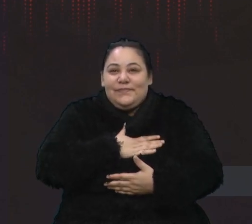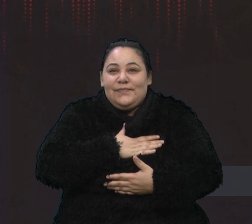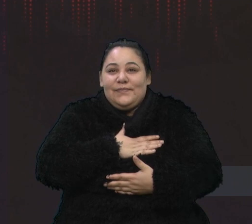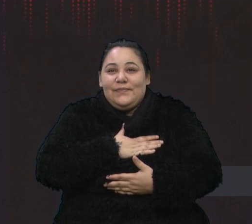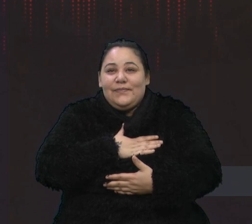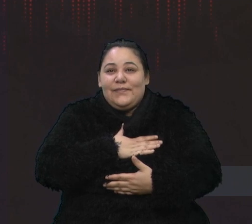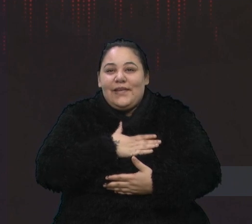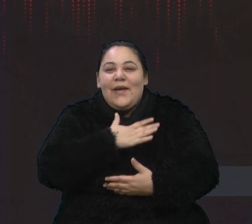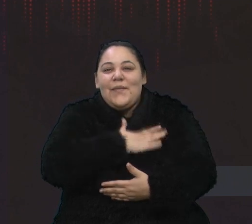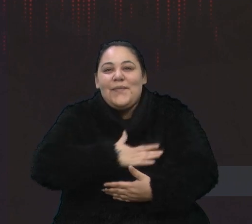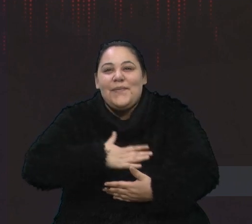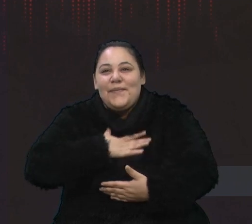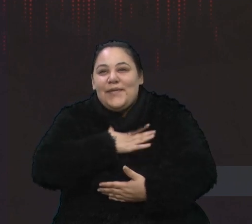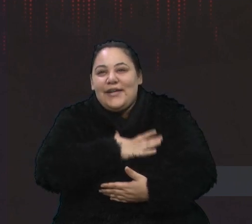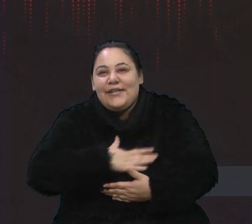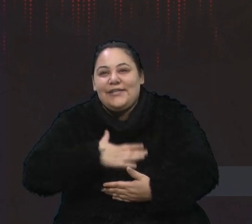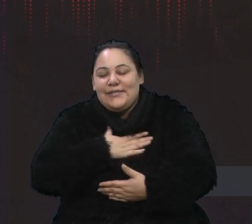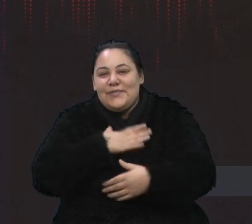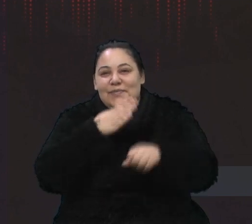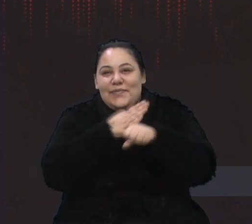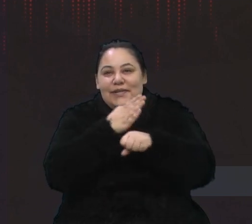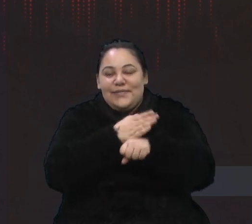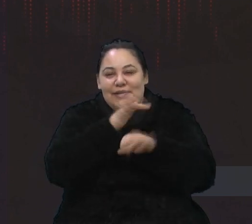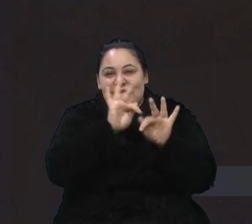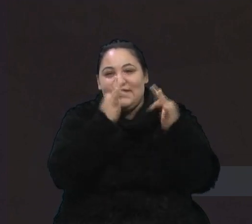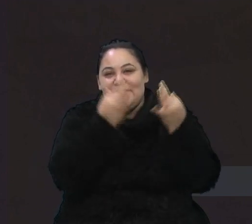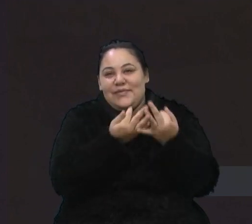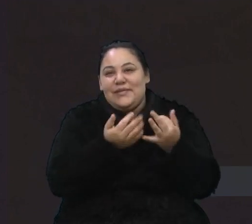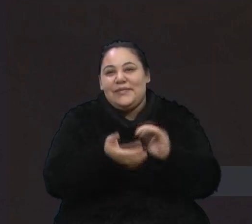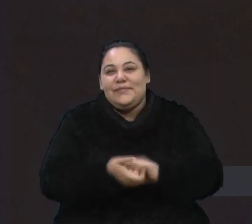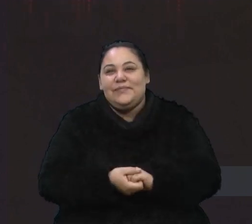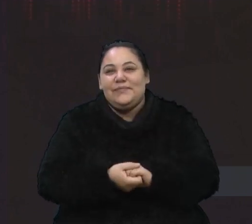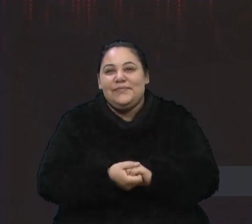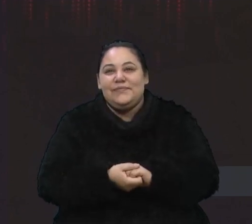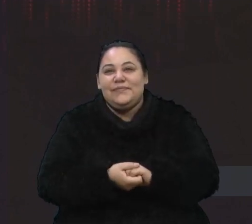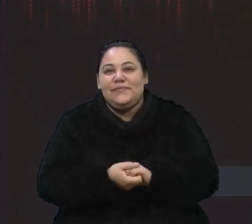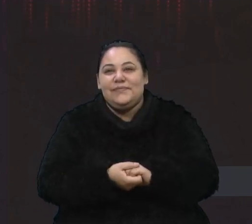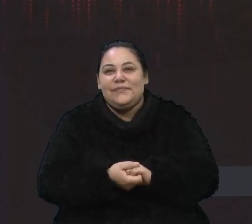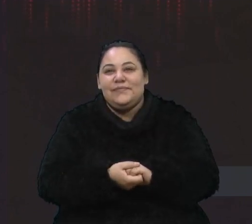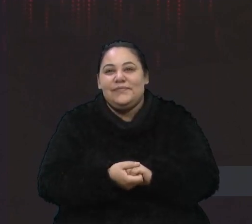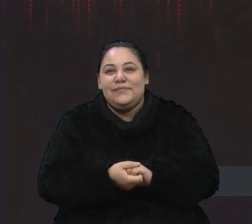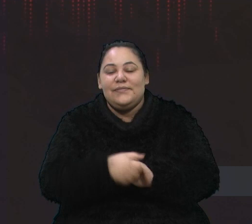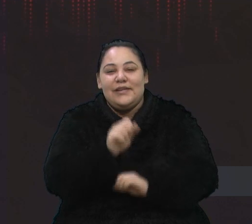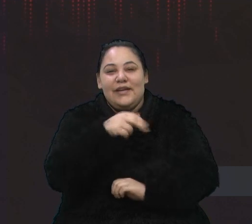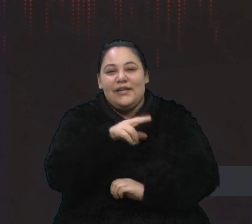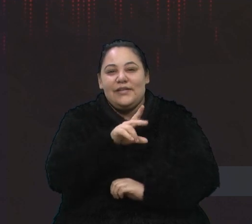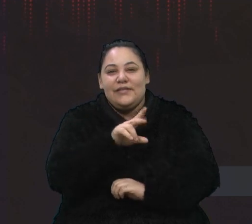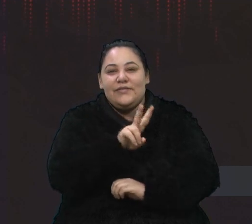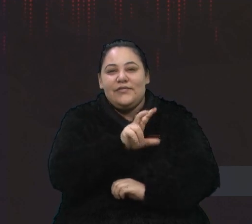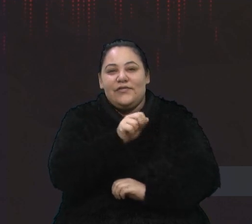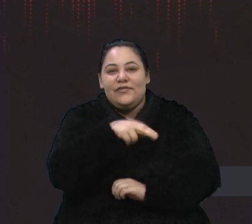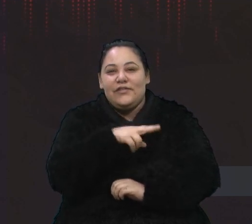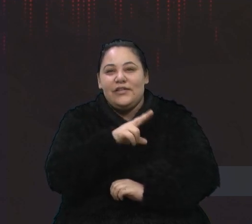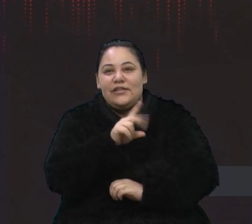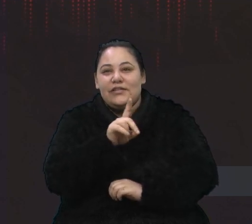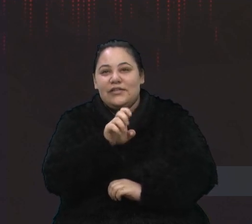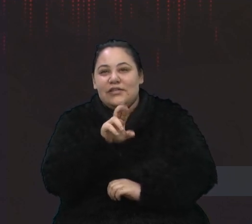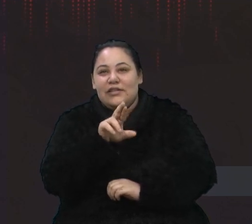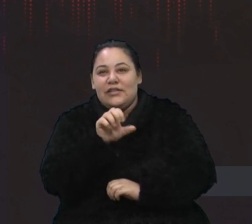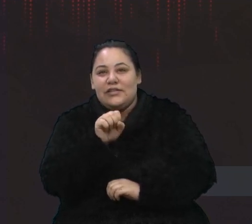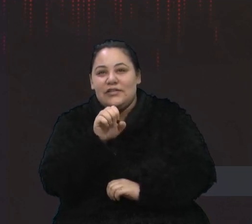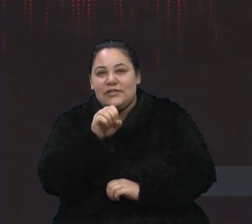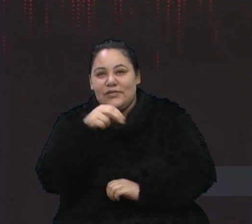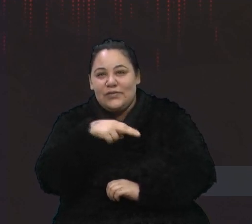um prazer de fazer parte dessa família aí. Olá pessoal, quem está falando aqui é o Amanda Vieira, dançarina do grupo Alarme